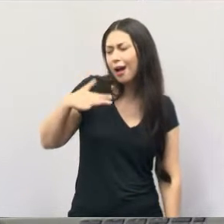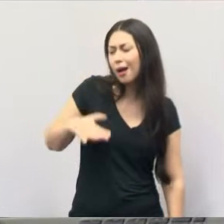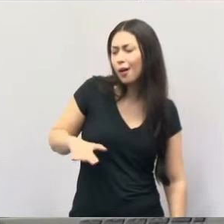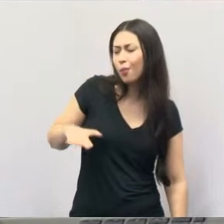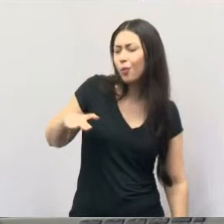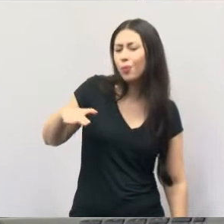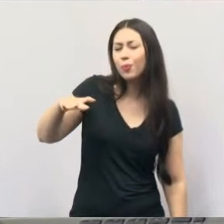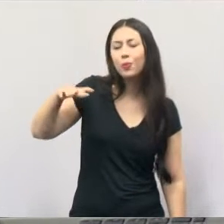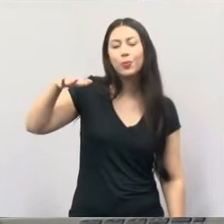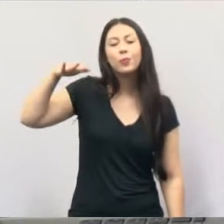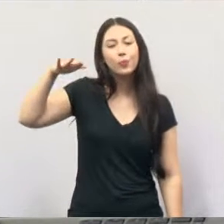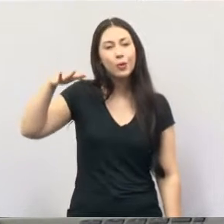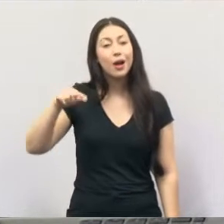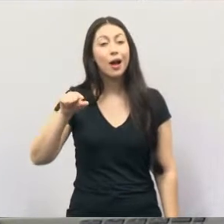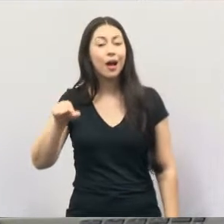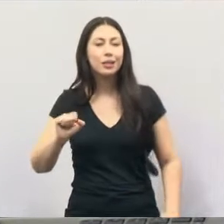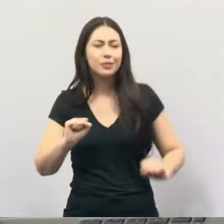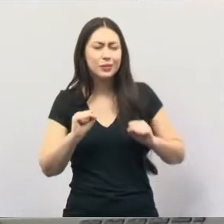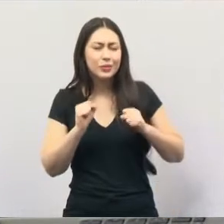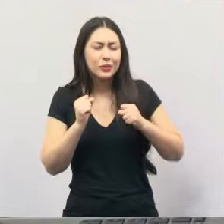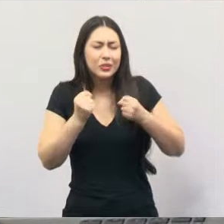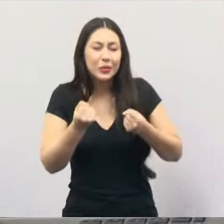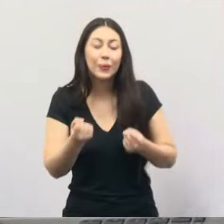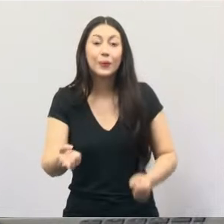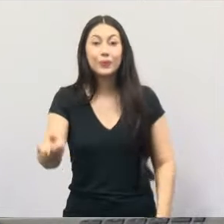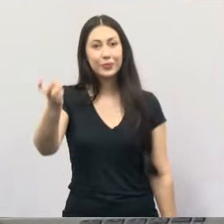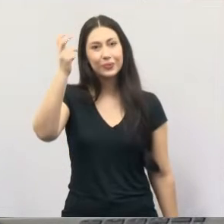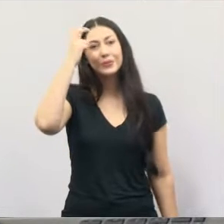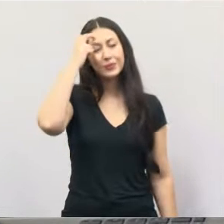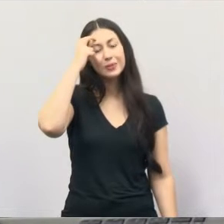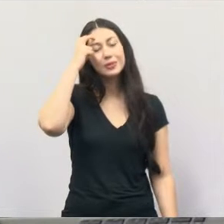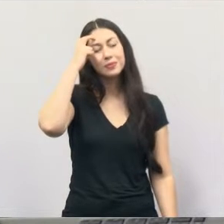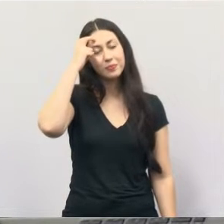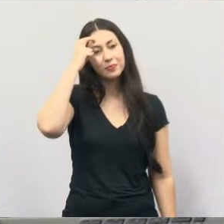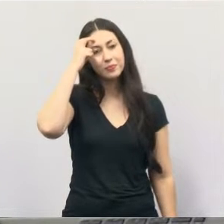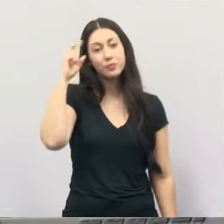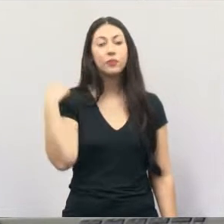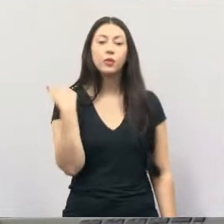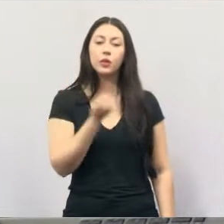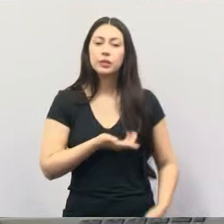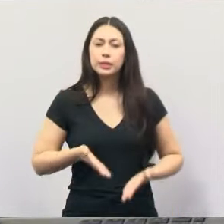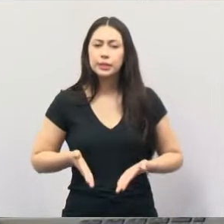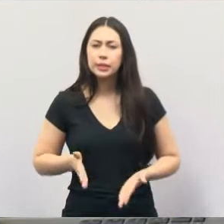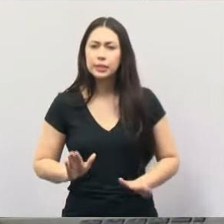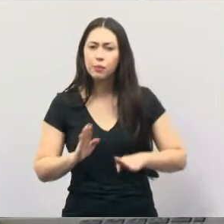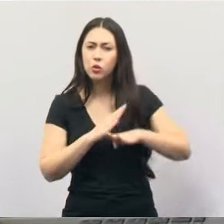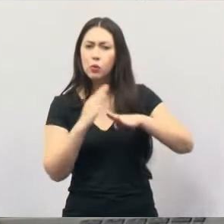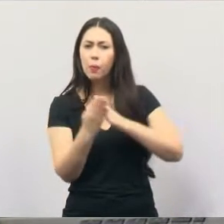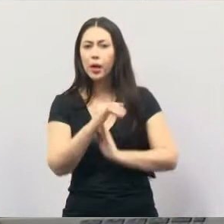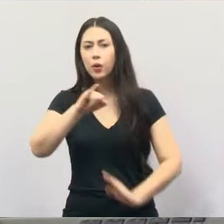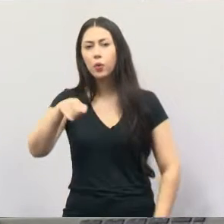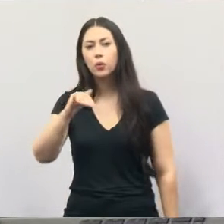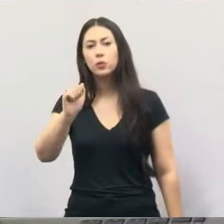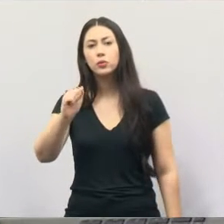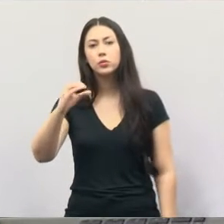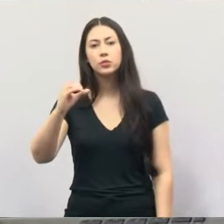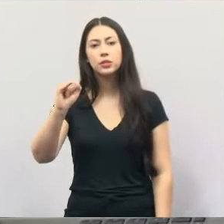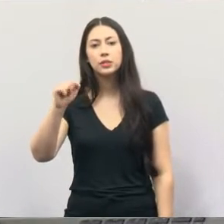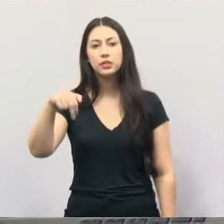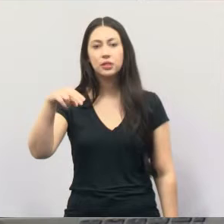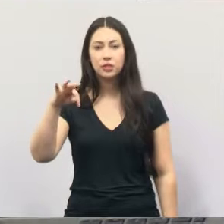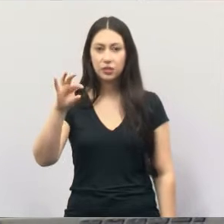criança, ele se dedicou à cultura, né? Nós nascemos ali no Jardim Jacinto,